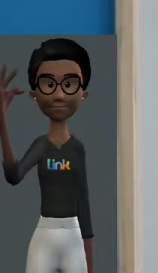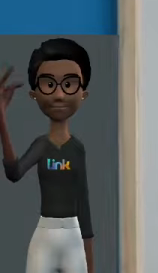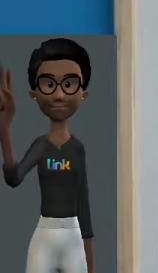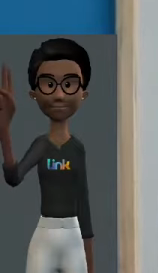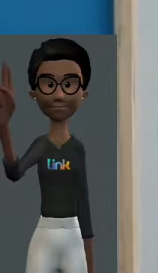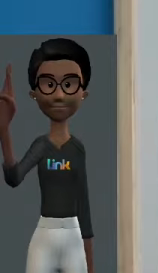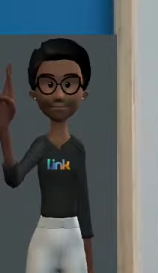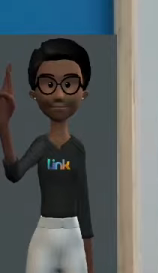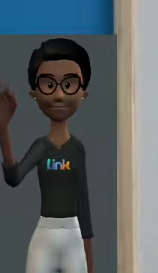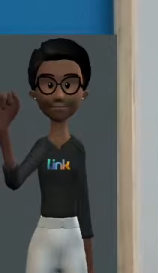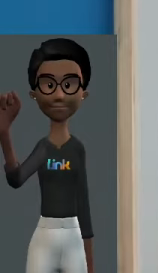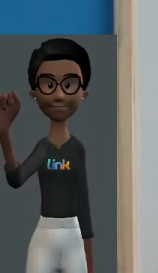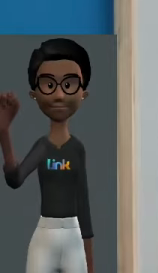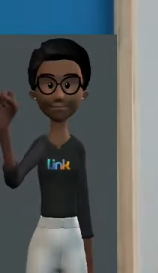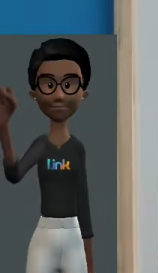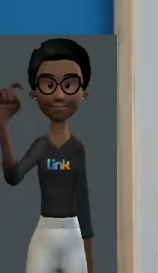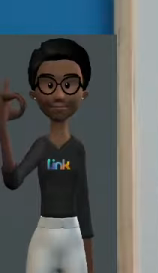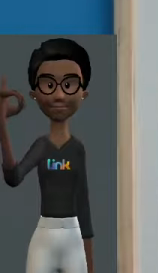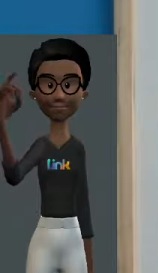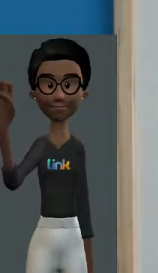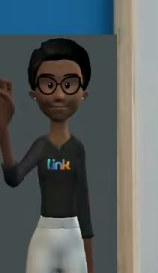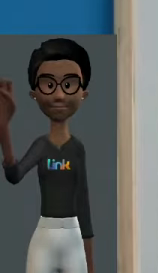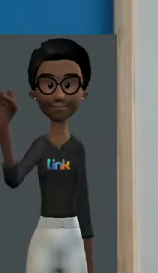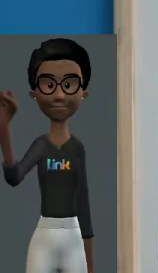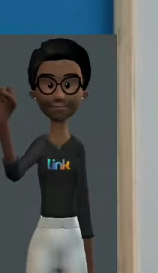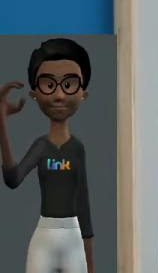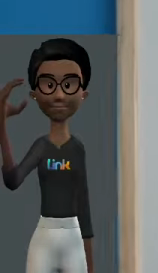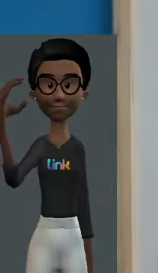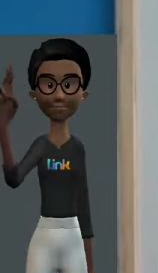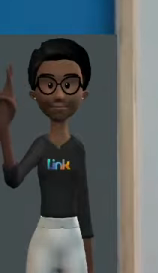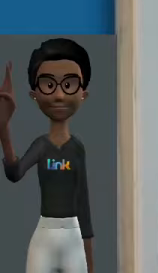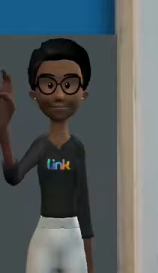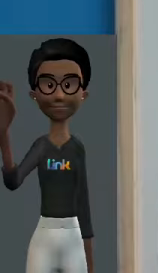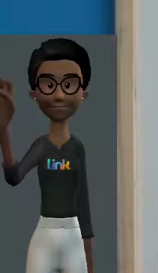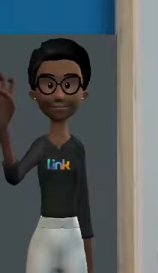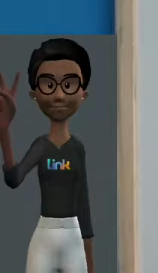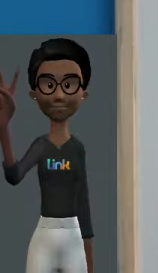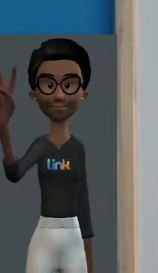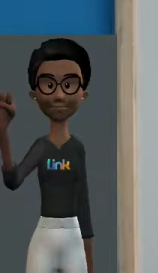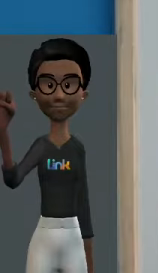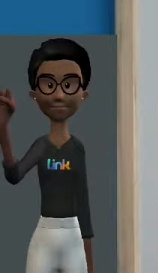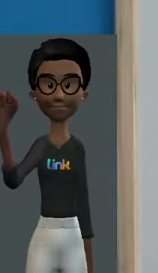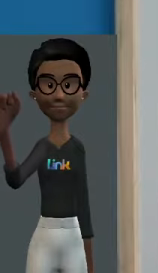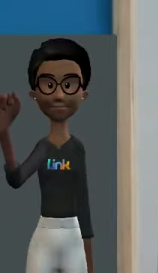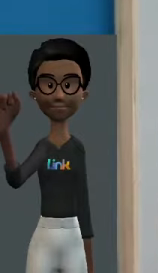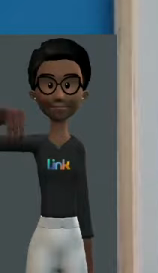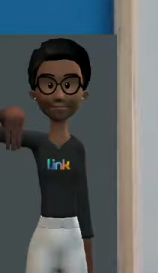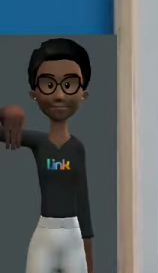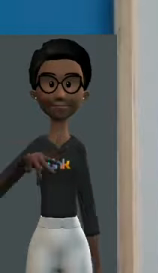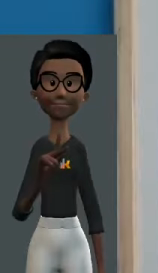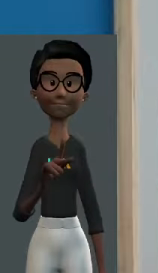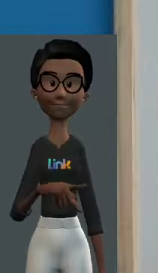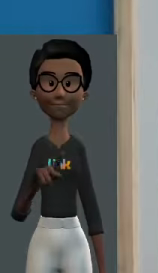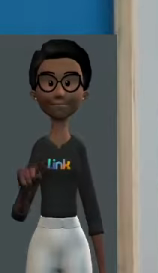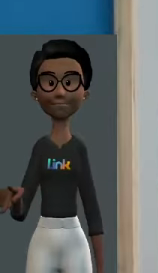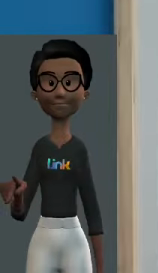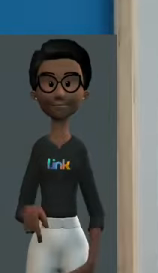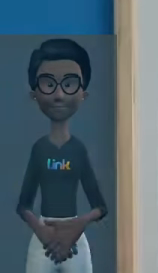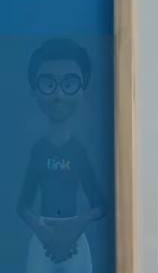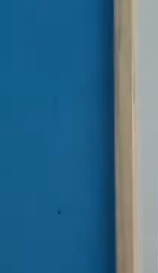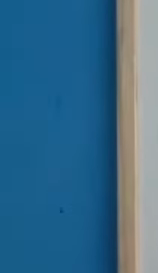depois. Novamente, como dito no vídeo anterior, para que essa aula faça sentido, eu vou partir do pressuposto que